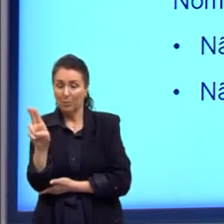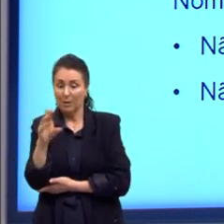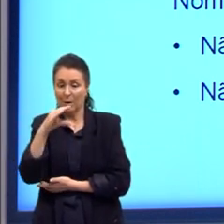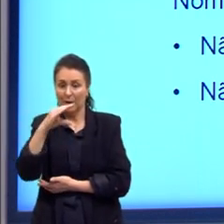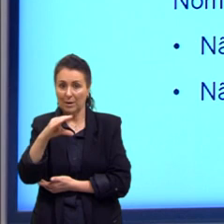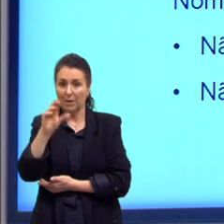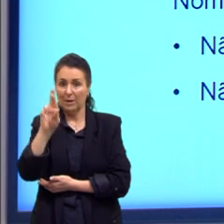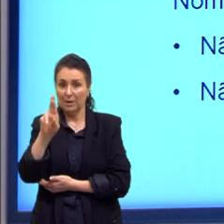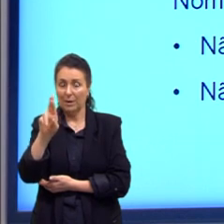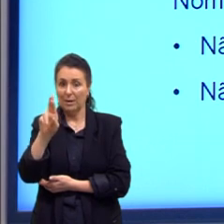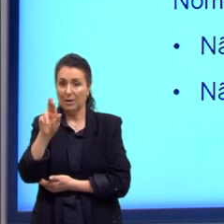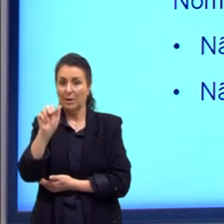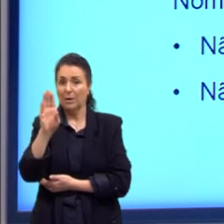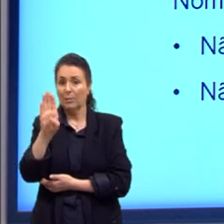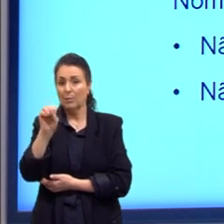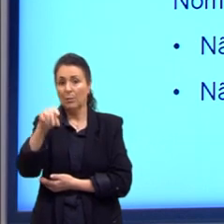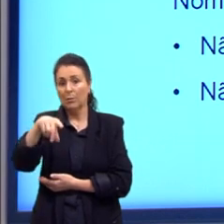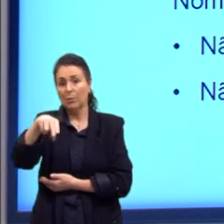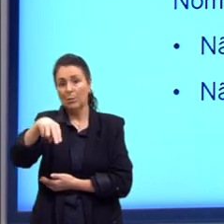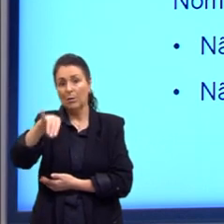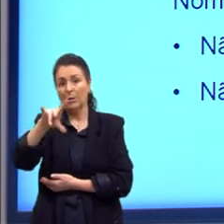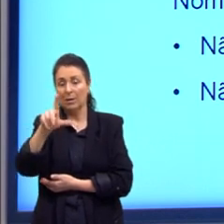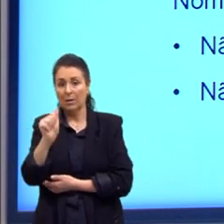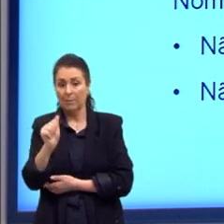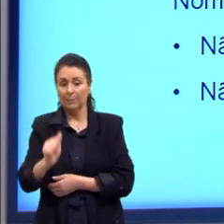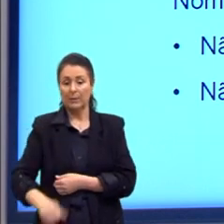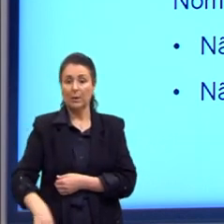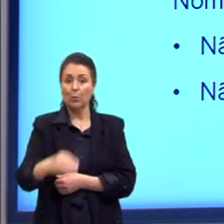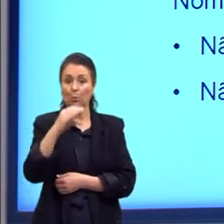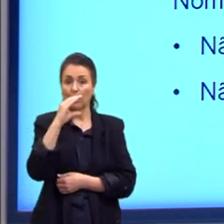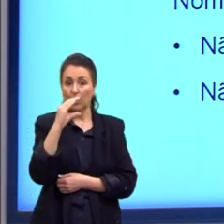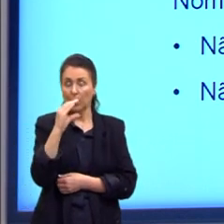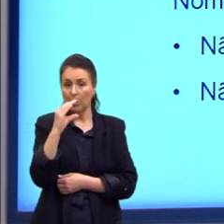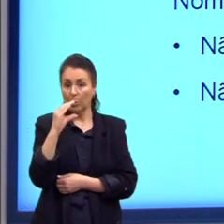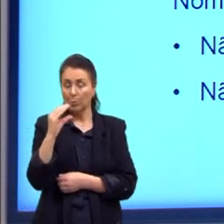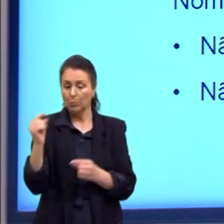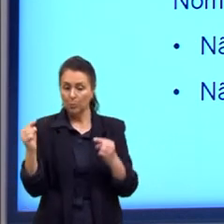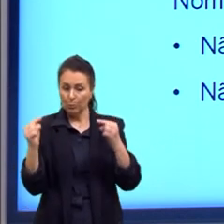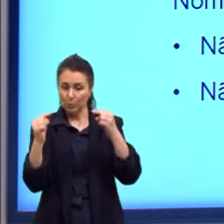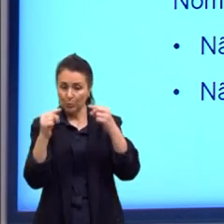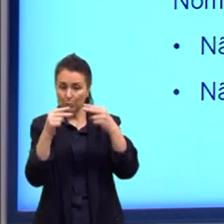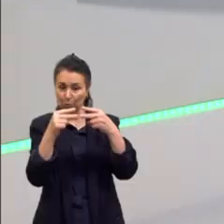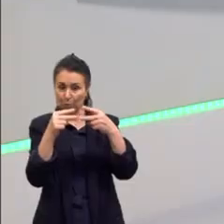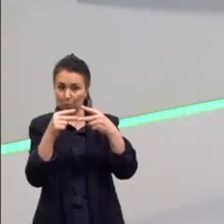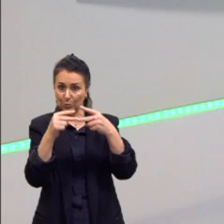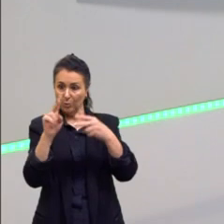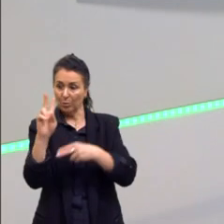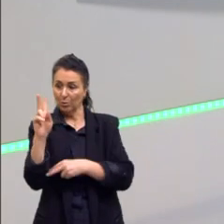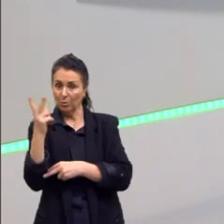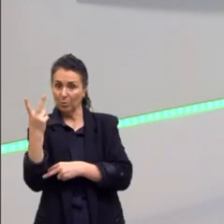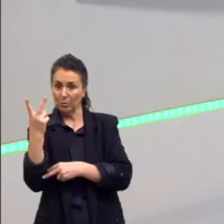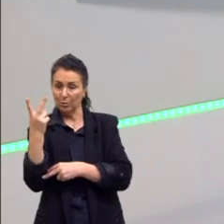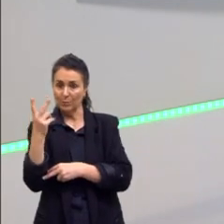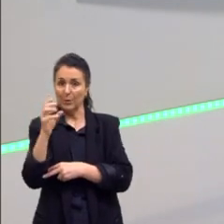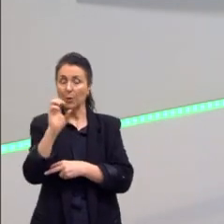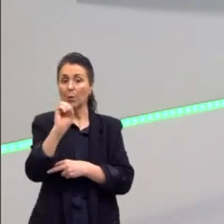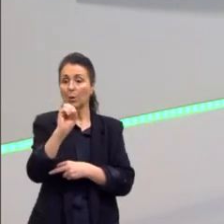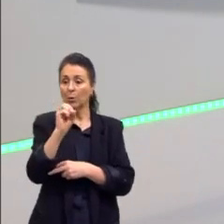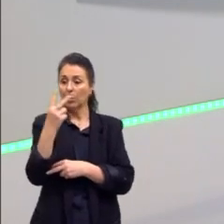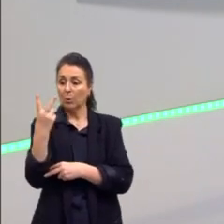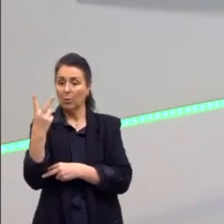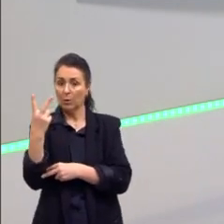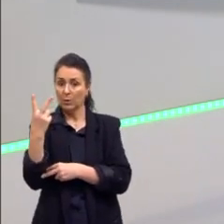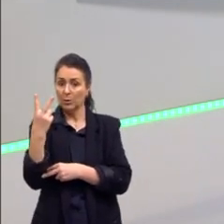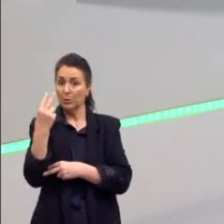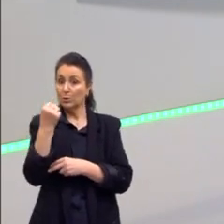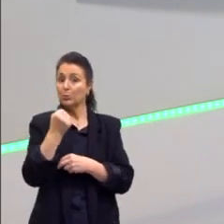carbonera e quando eu tenho um carbono ligado a com dupla ligação a oxigênio o oxigênio tem que